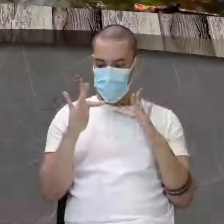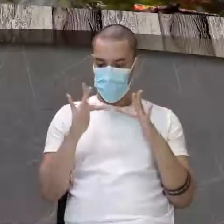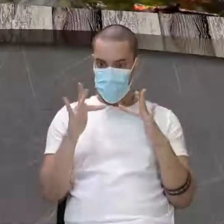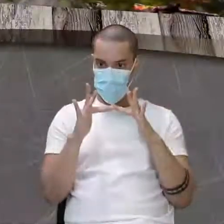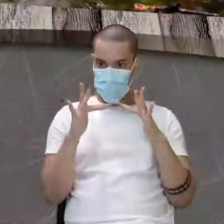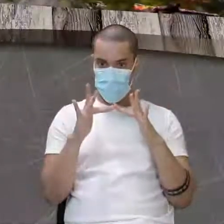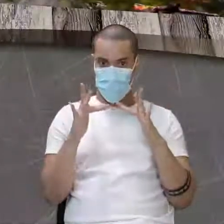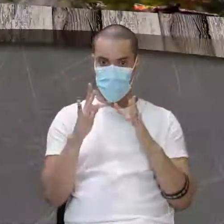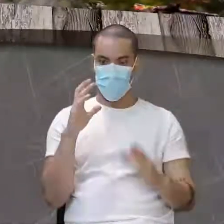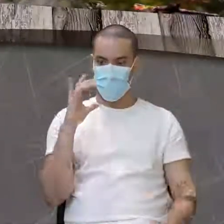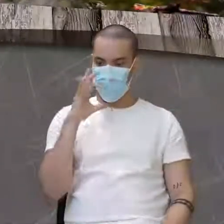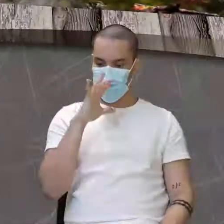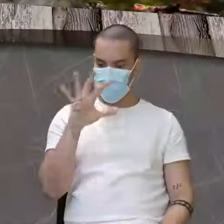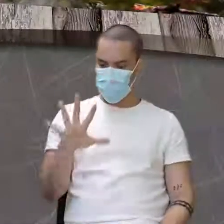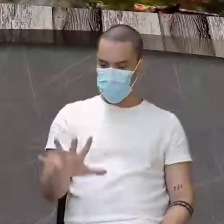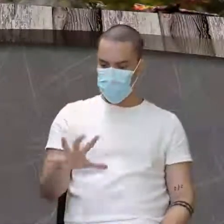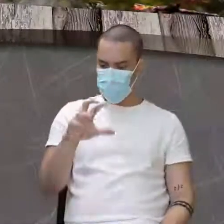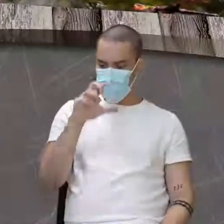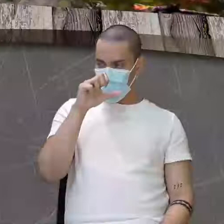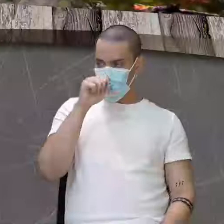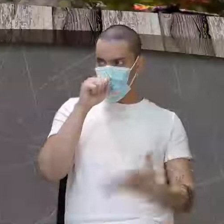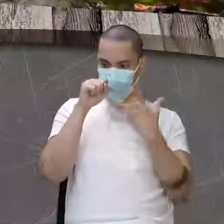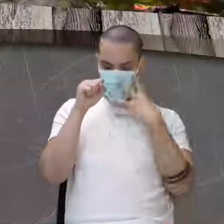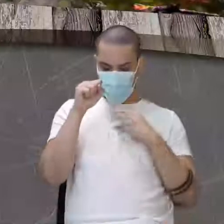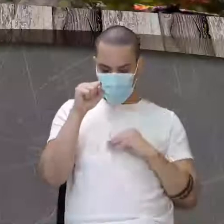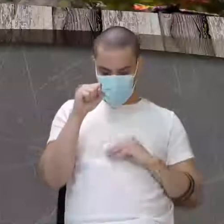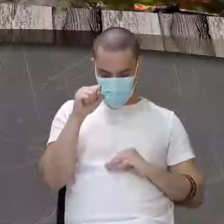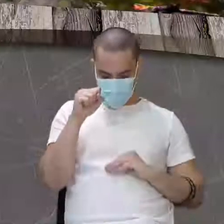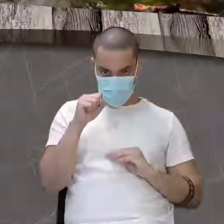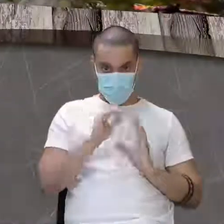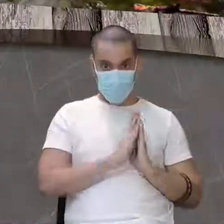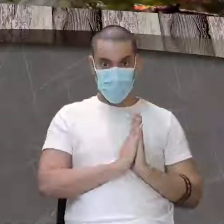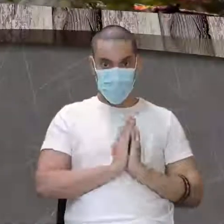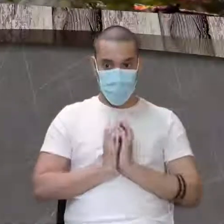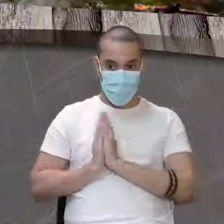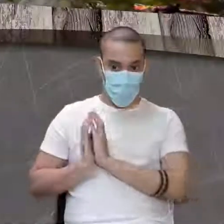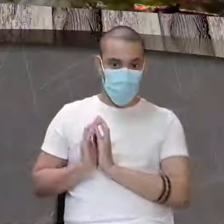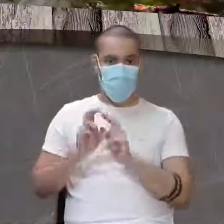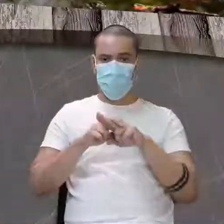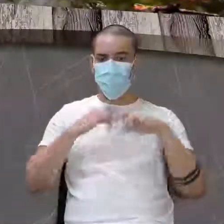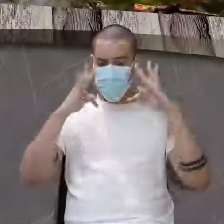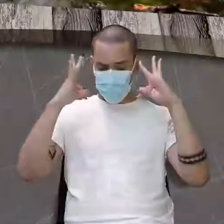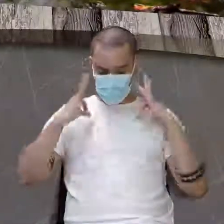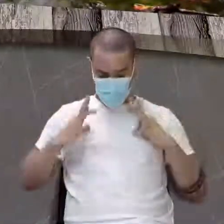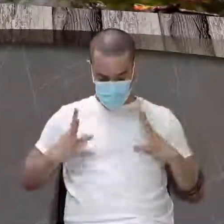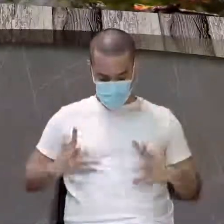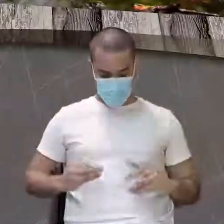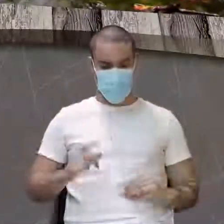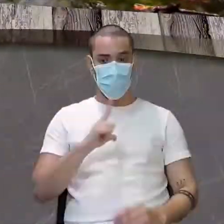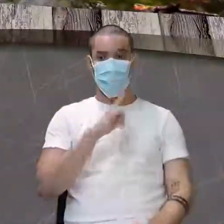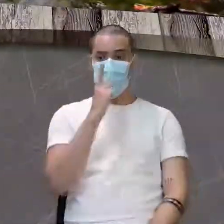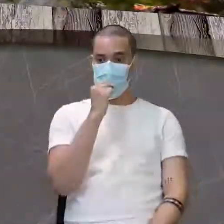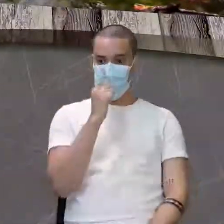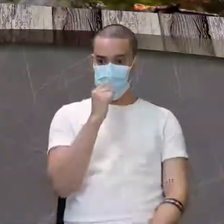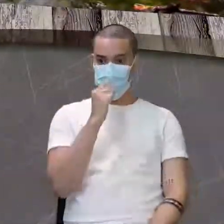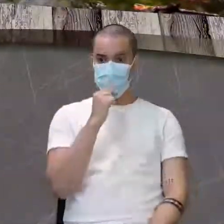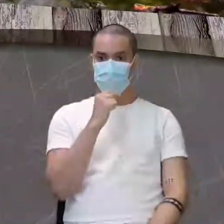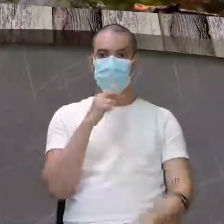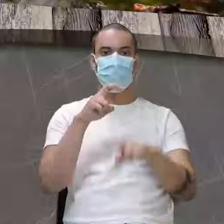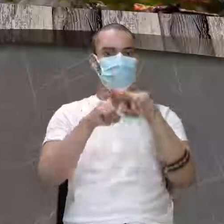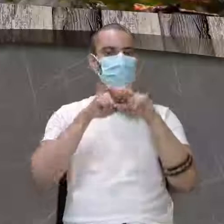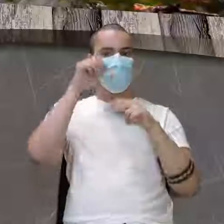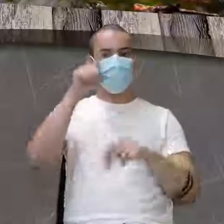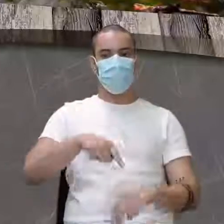ar quente que vai entrando, resfriando todo o processo para poder passar para os nossos pulmões. Então, todo o teu corpo tem água, certo? E, então,